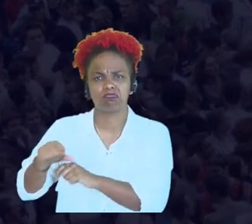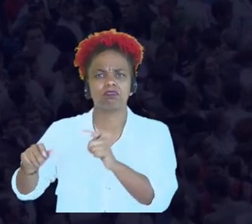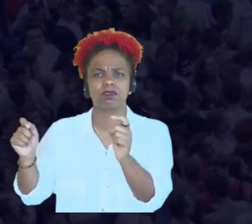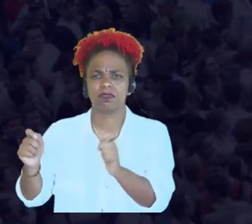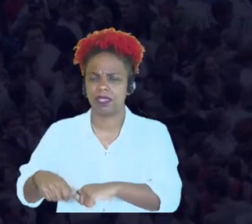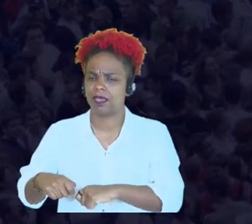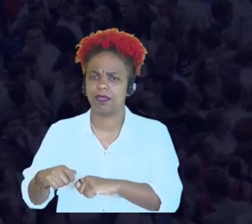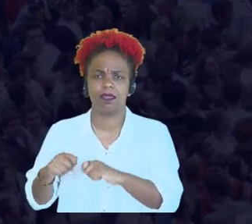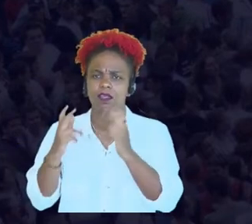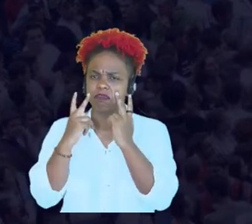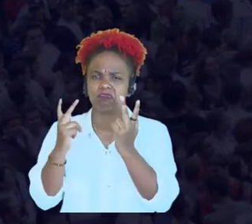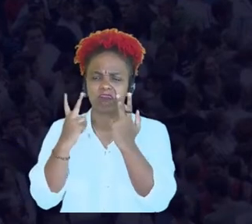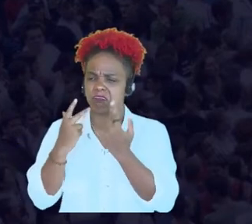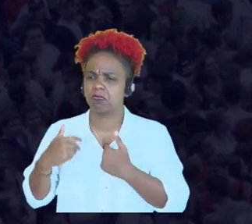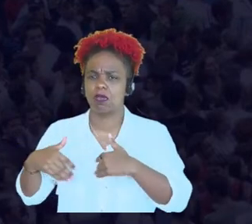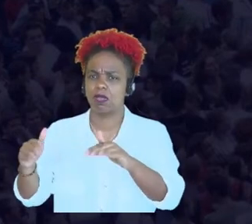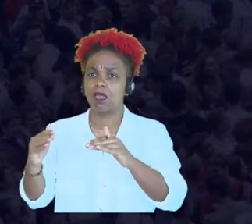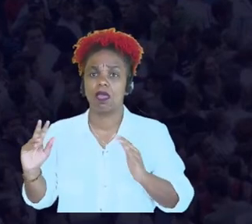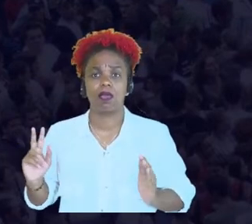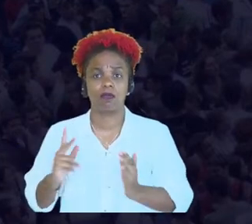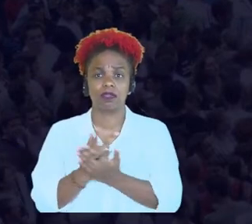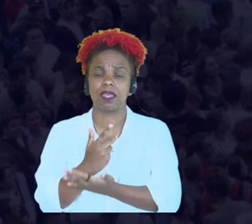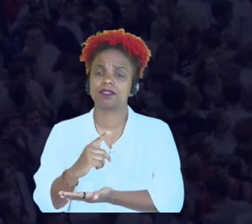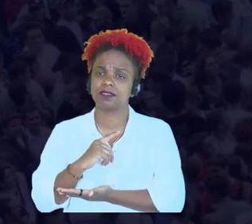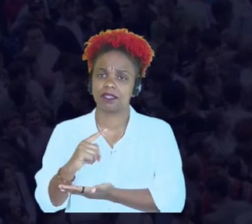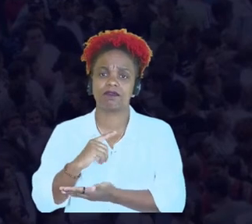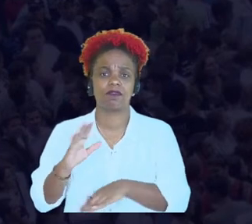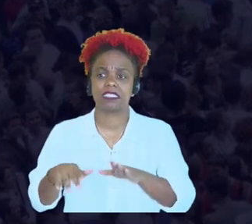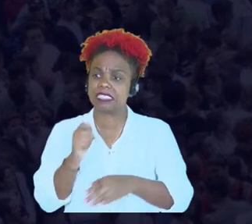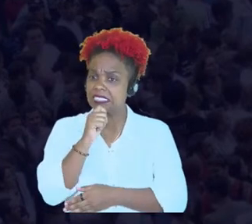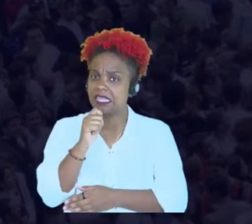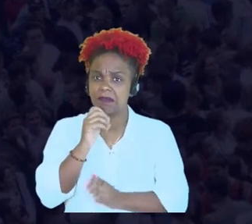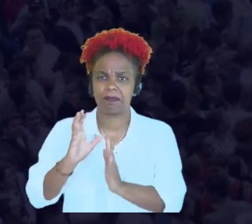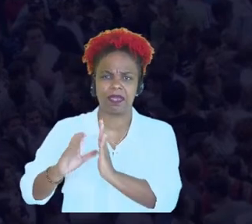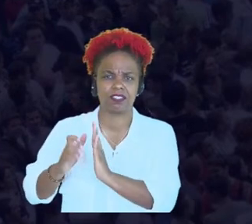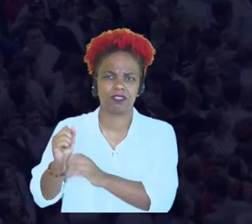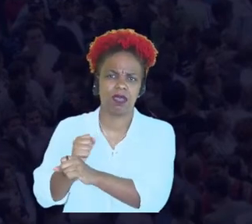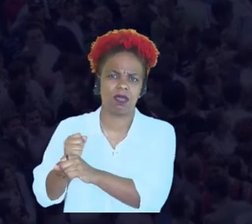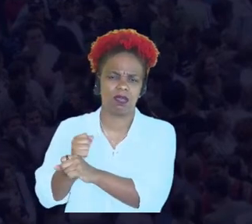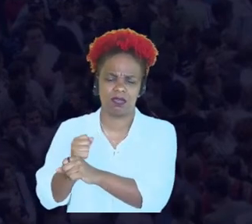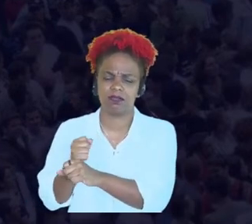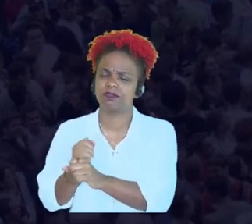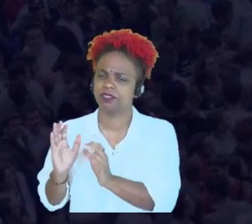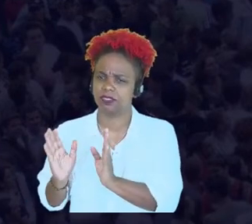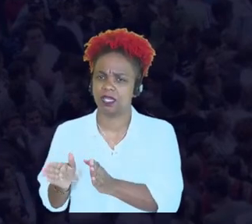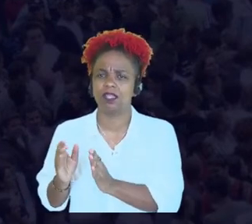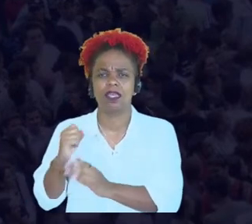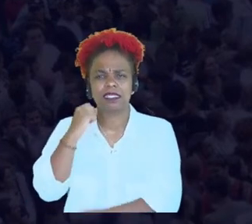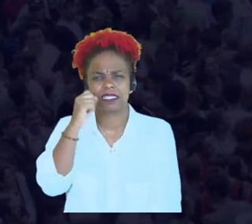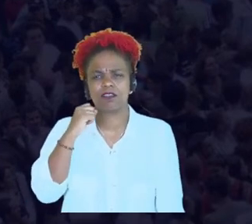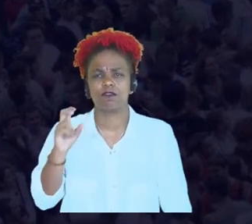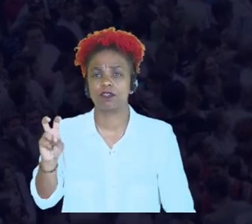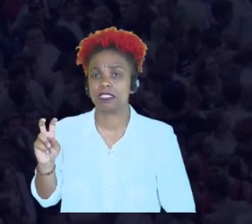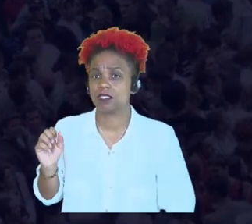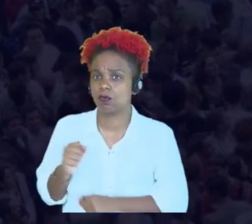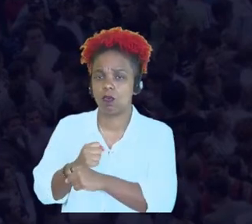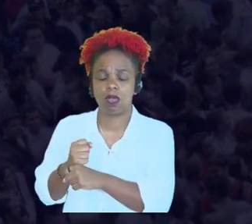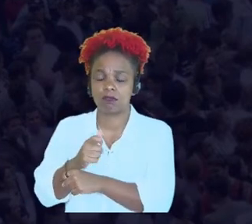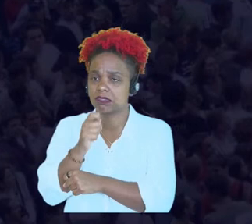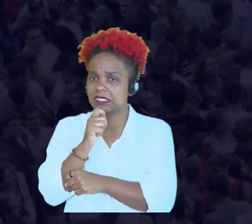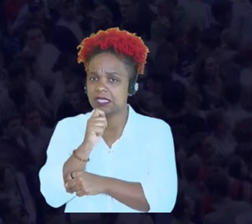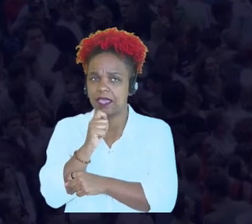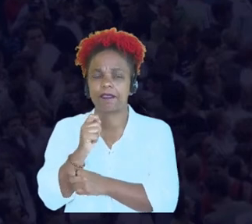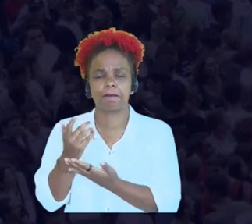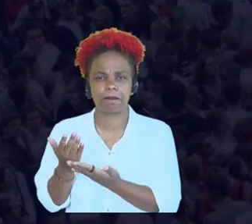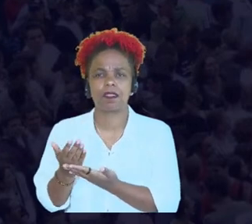inclusive é comum que se mude de partido ou que se fique sem partido durante muito tempo. A gente teve um senador que ficou 5 anos sem partido na